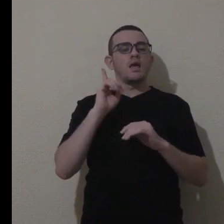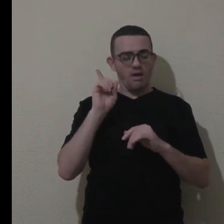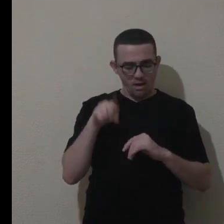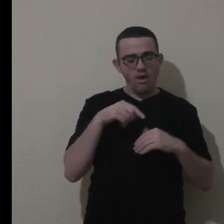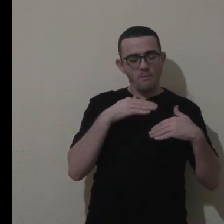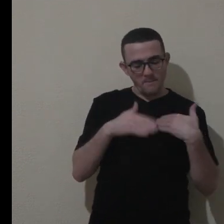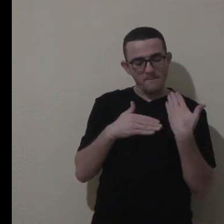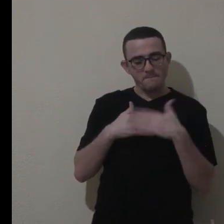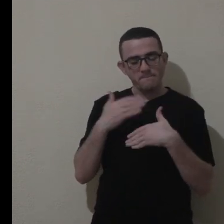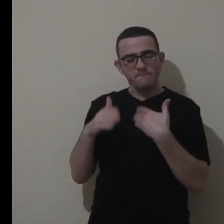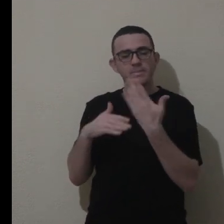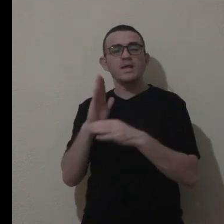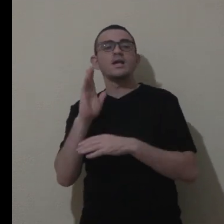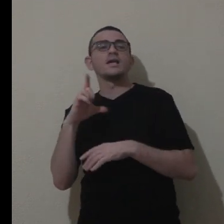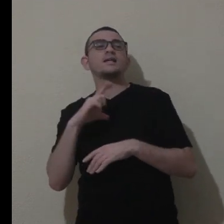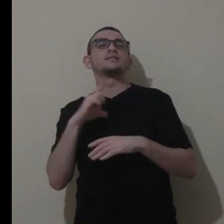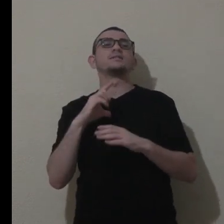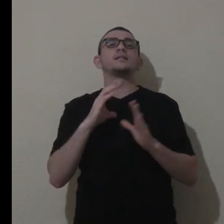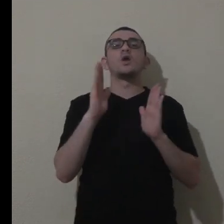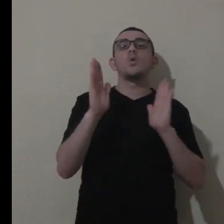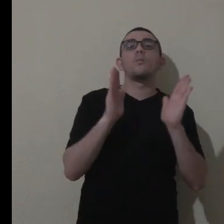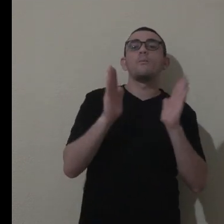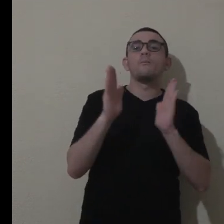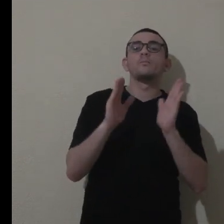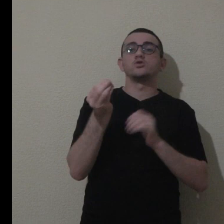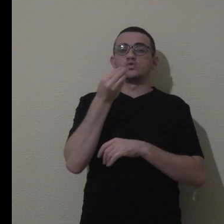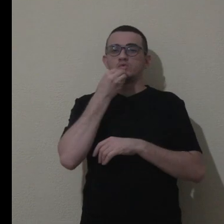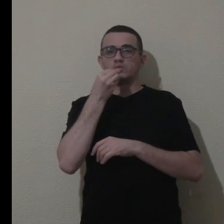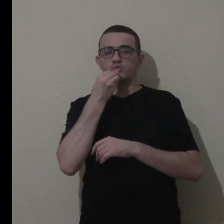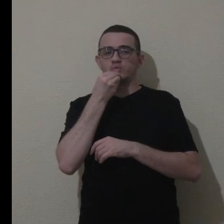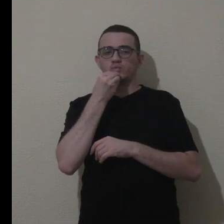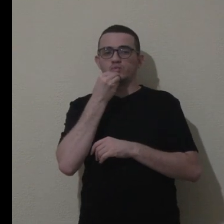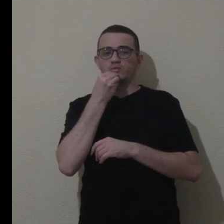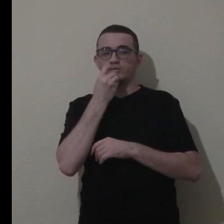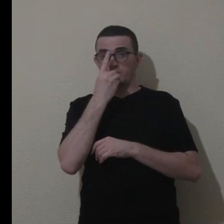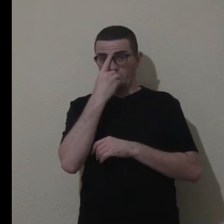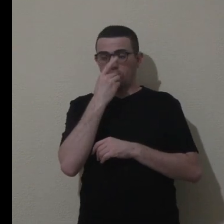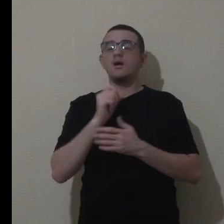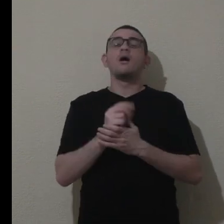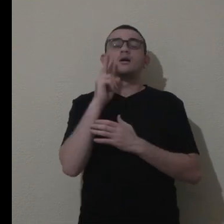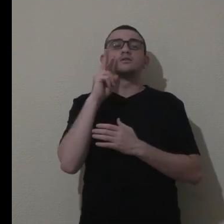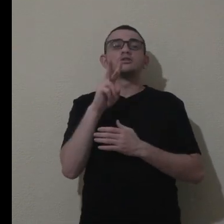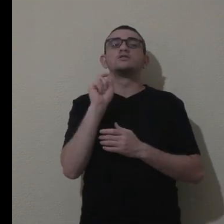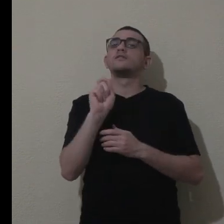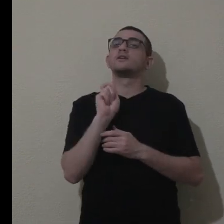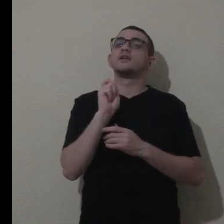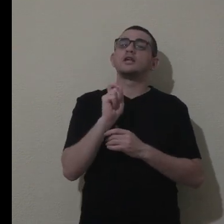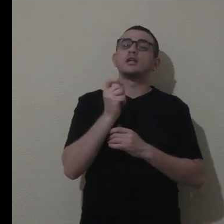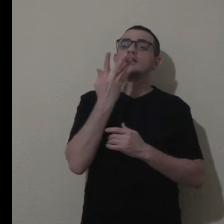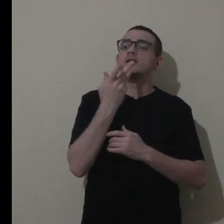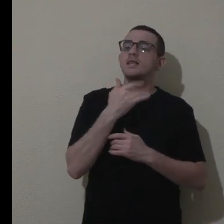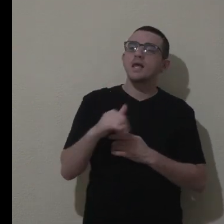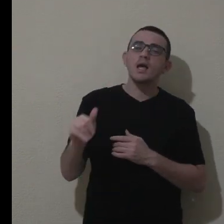é um processo e que existem janelas de oportunidade, né? Então, a gente vê que